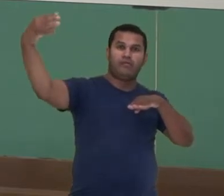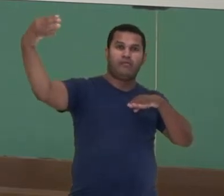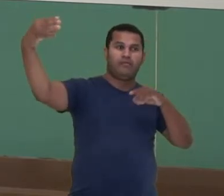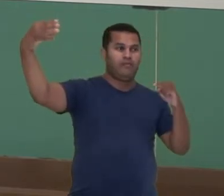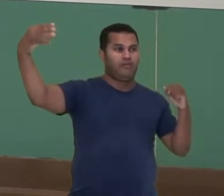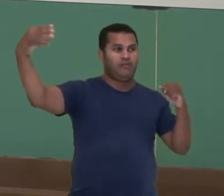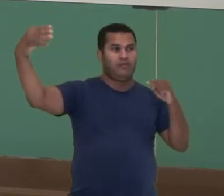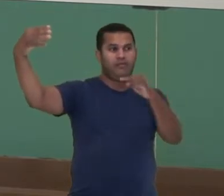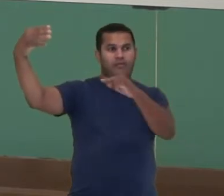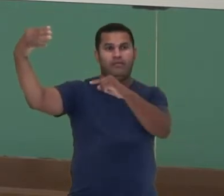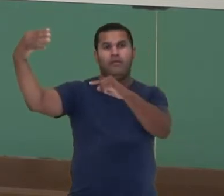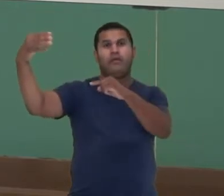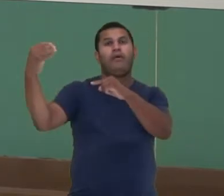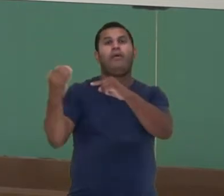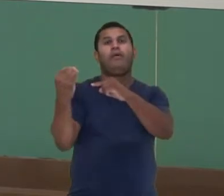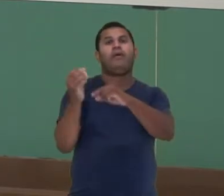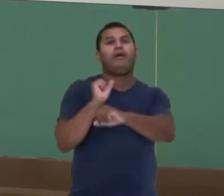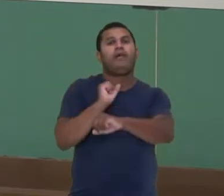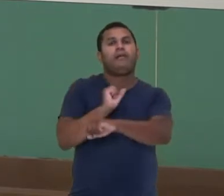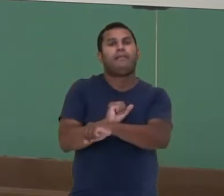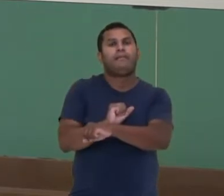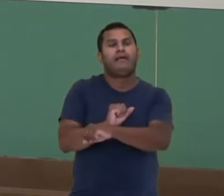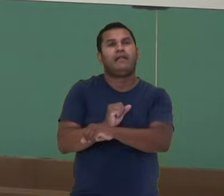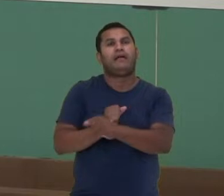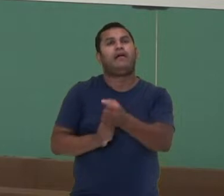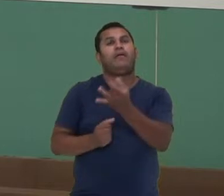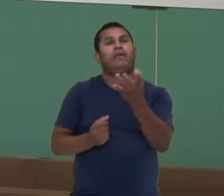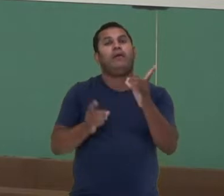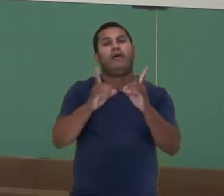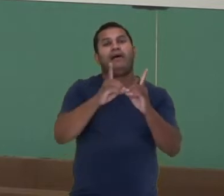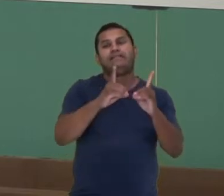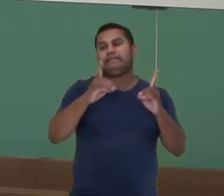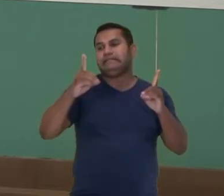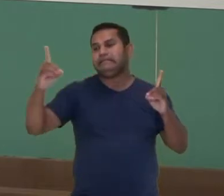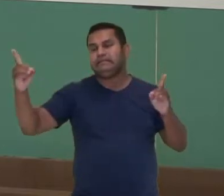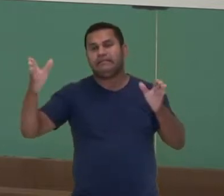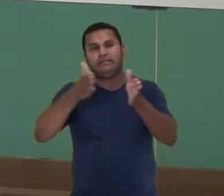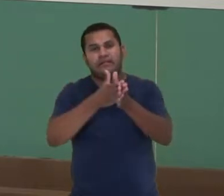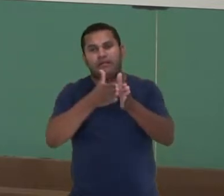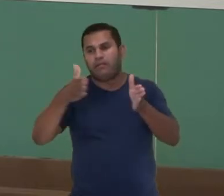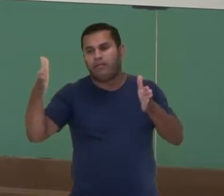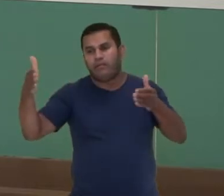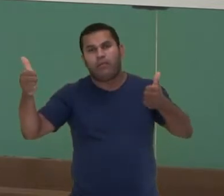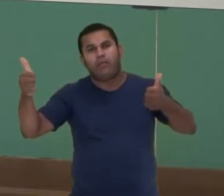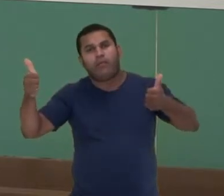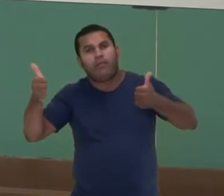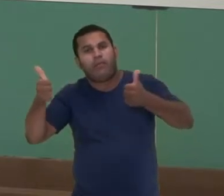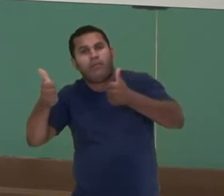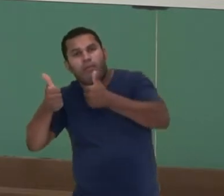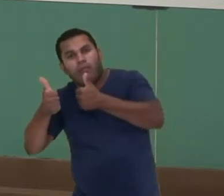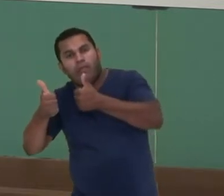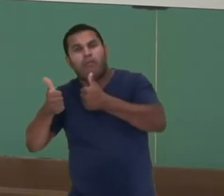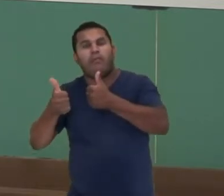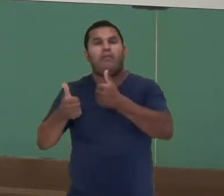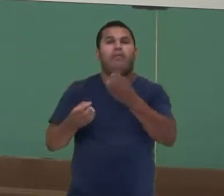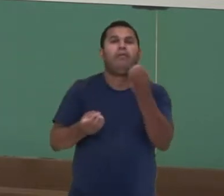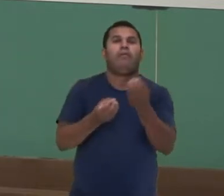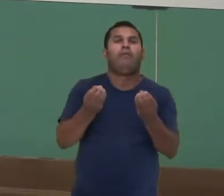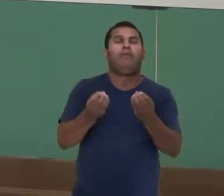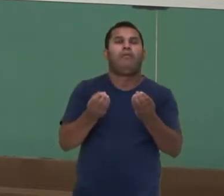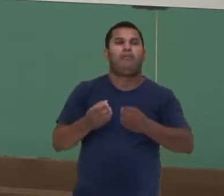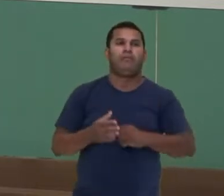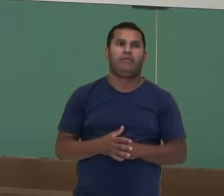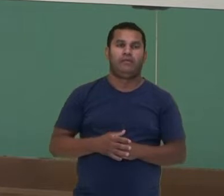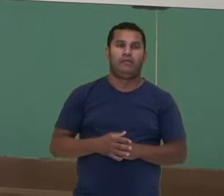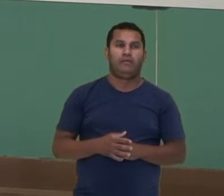aqui, certo? Então, vamos lá. Se você for analisar, você tem algumas informações importantes, que seria